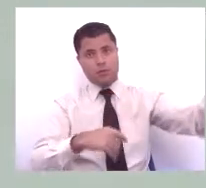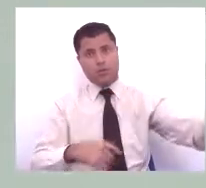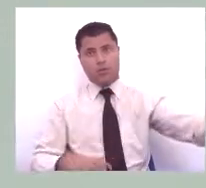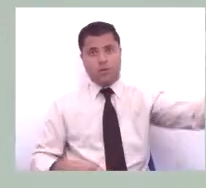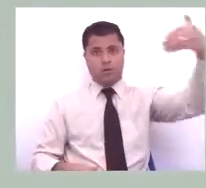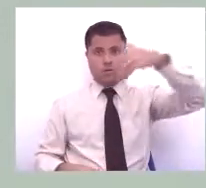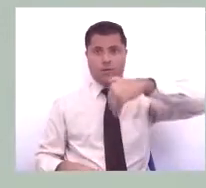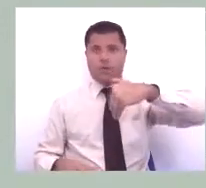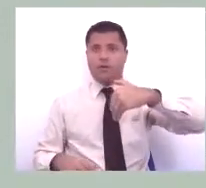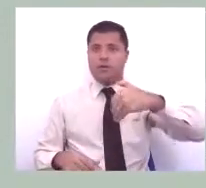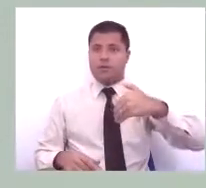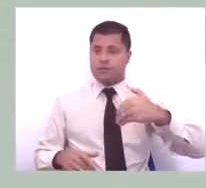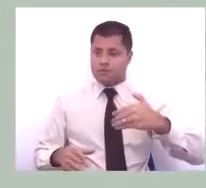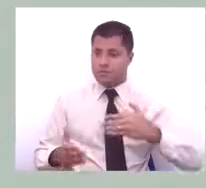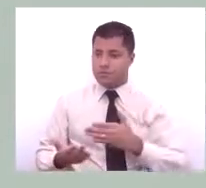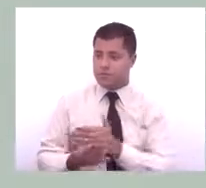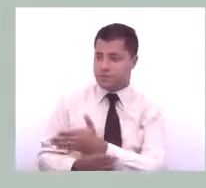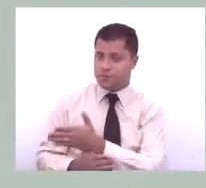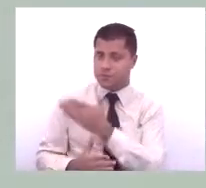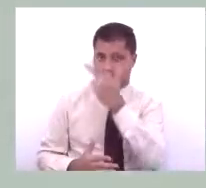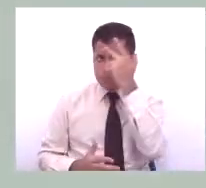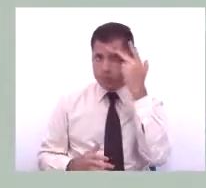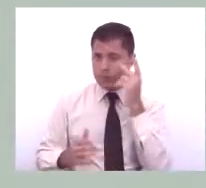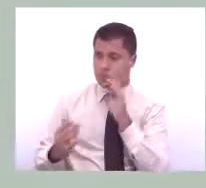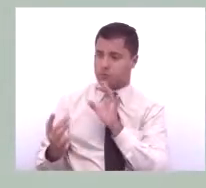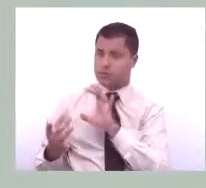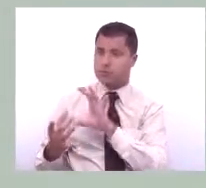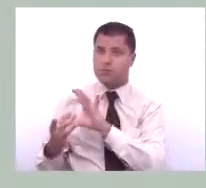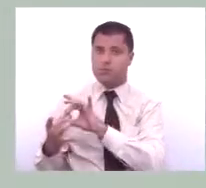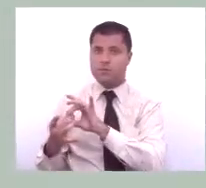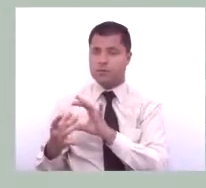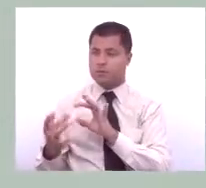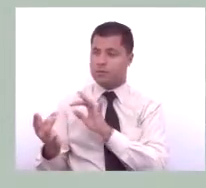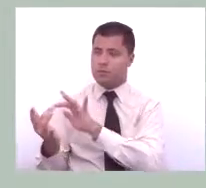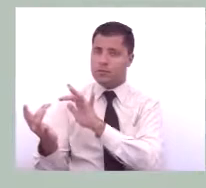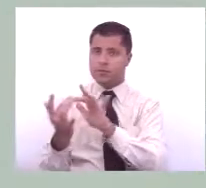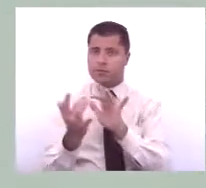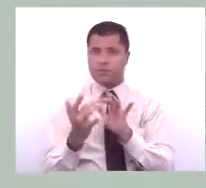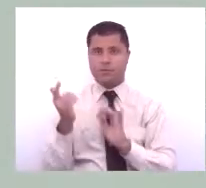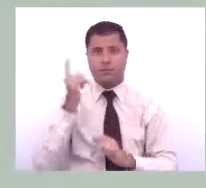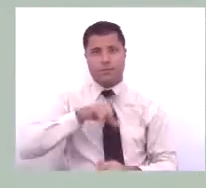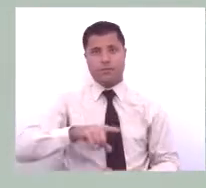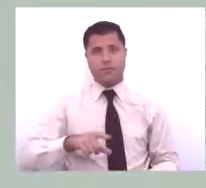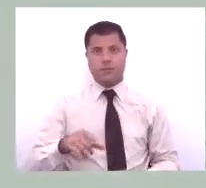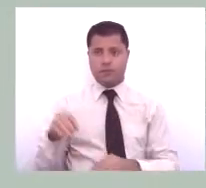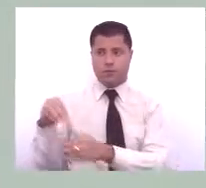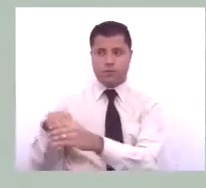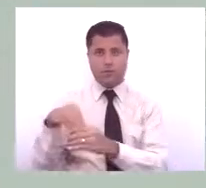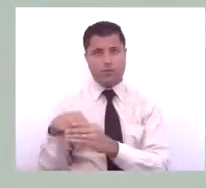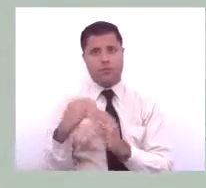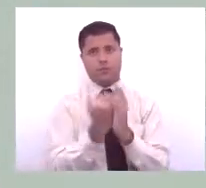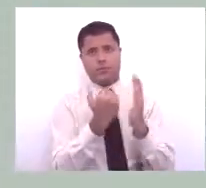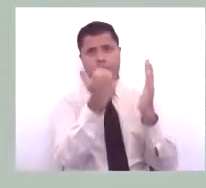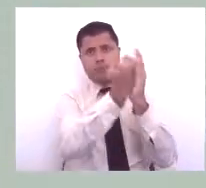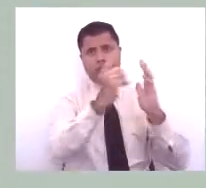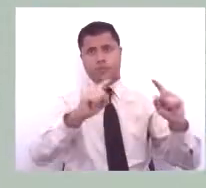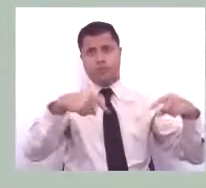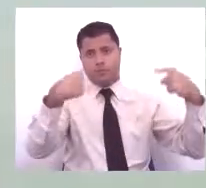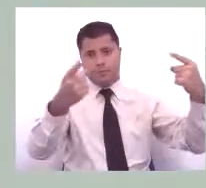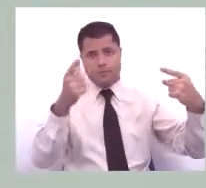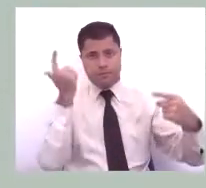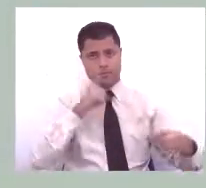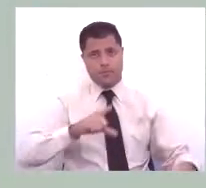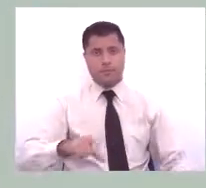muito mais facilidade na montagem de equipe, na captação dos votos, do que propriamente